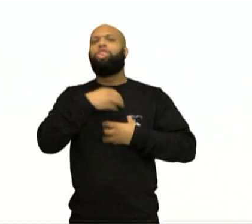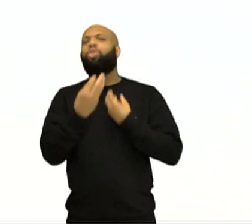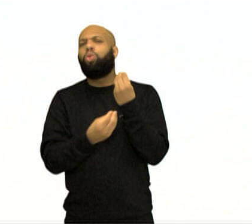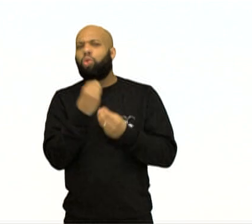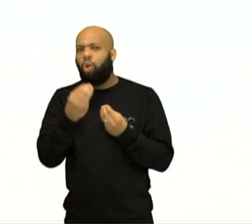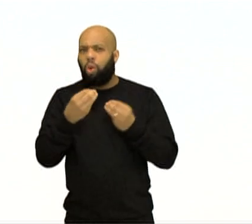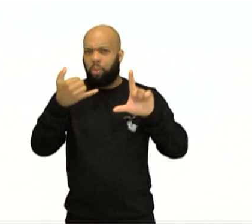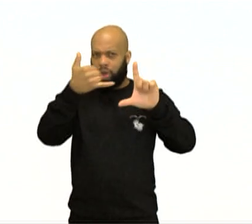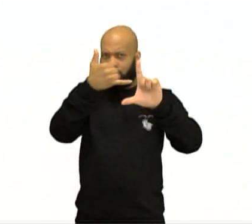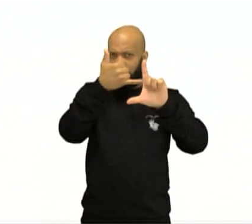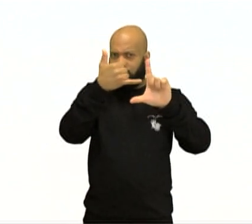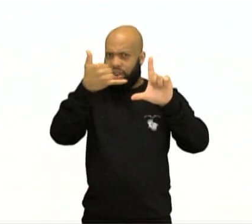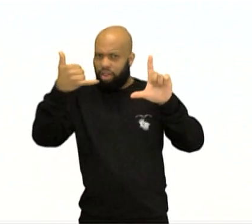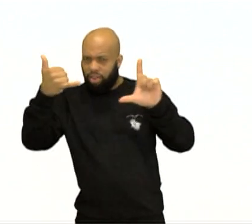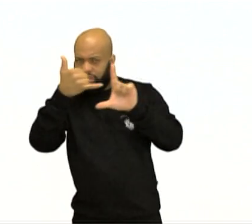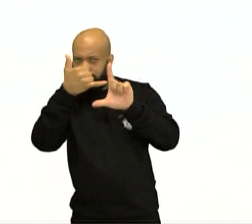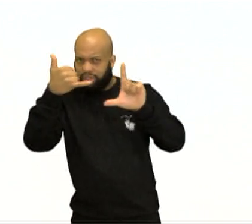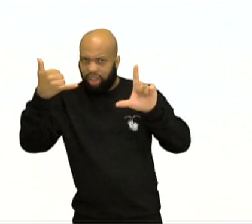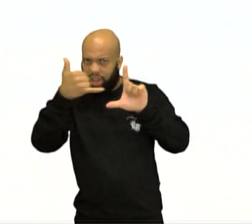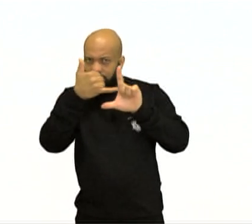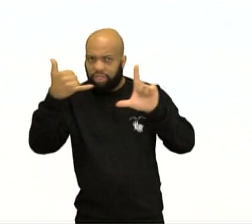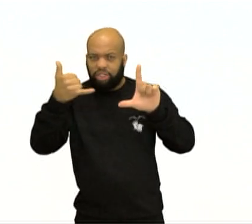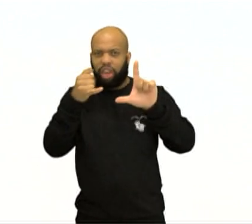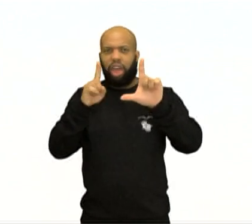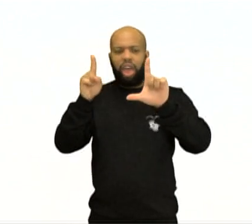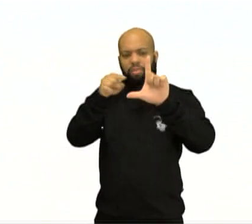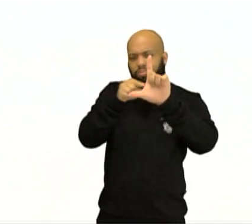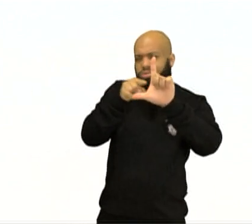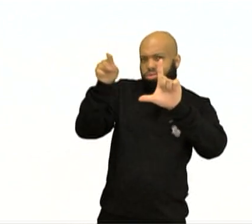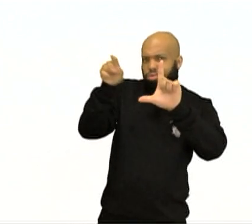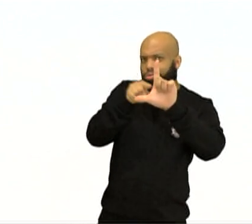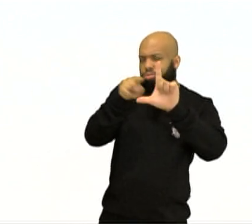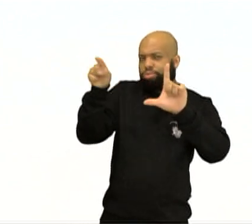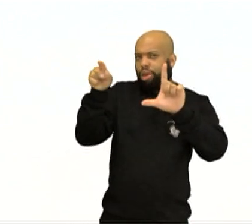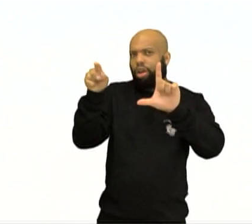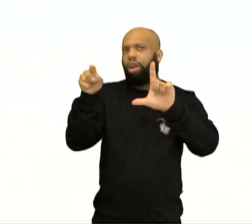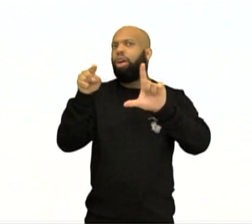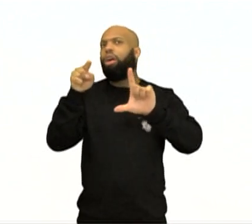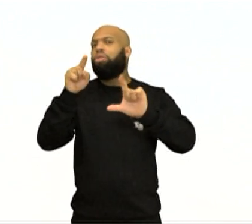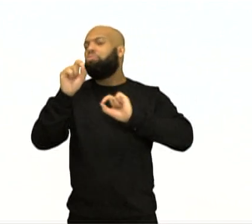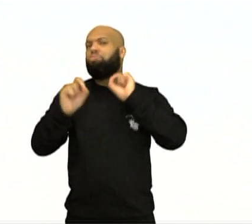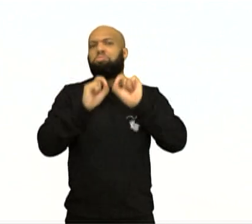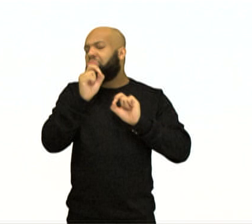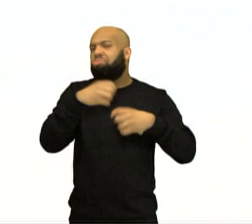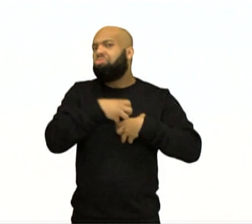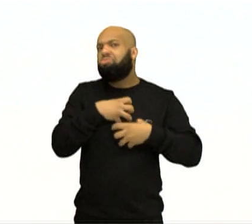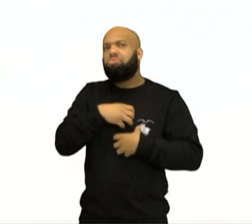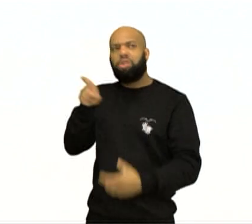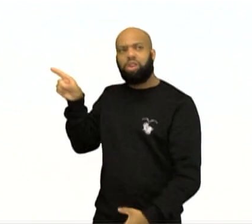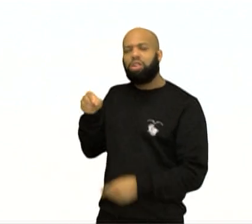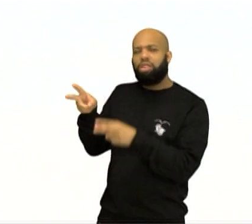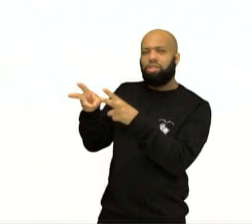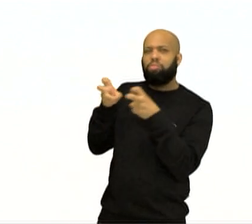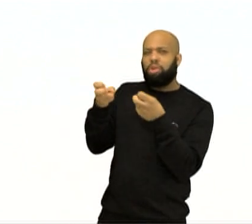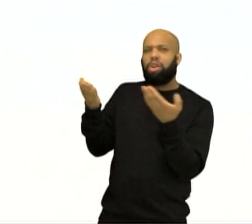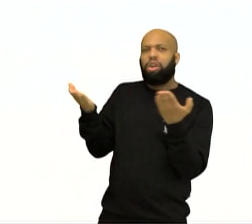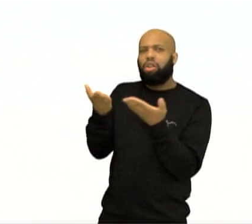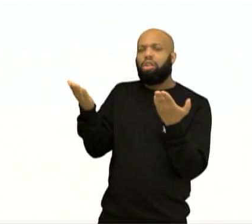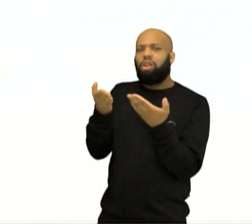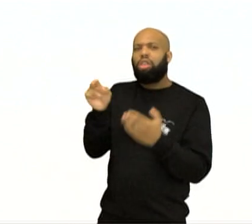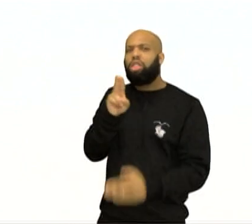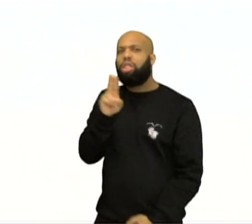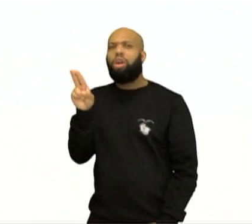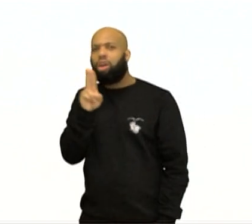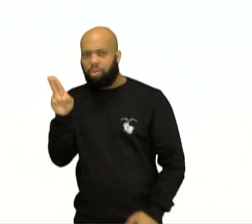ou constante. Isso mesmo, dá uma olhadinha nesse gráfico, observa ele, observa o comportamento da